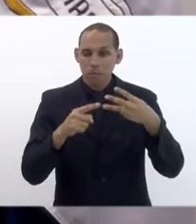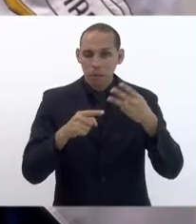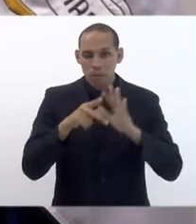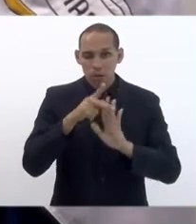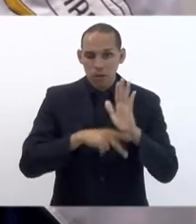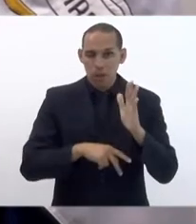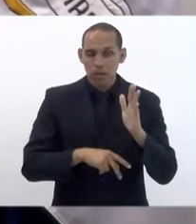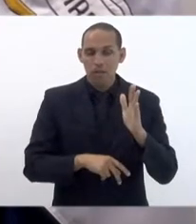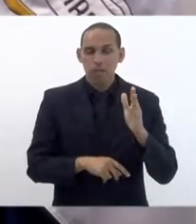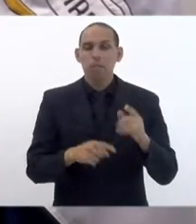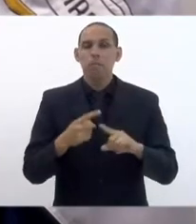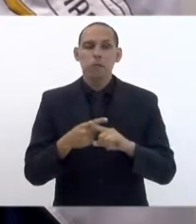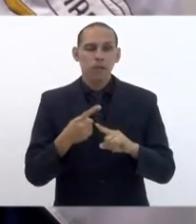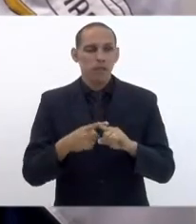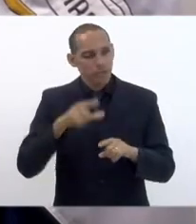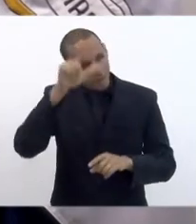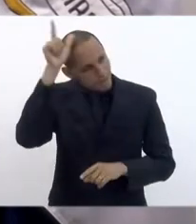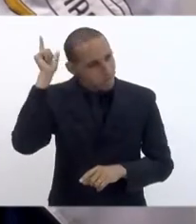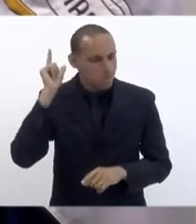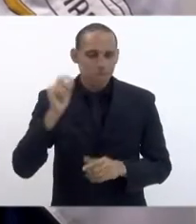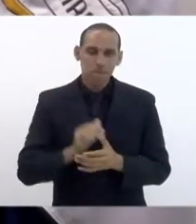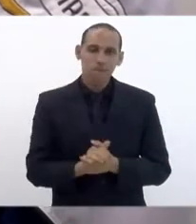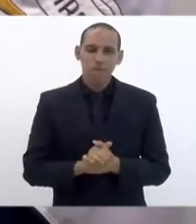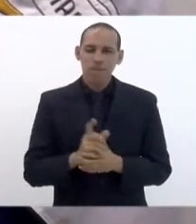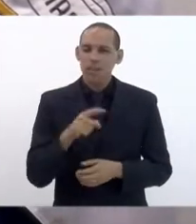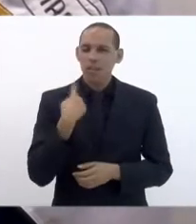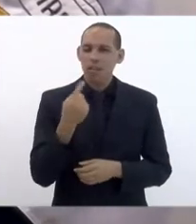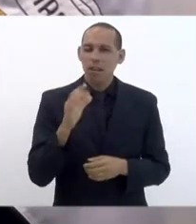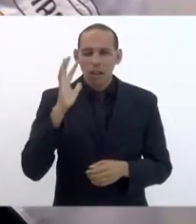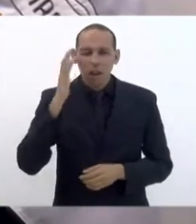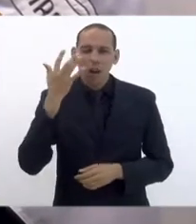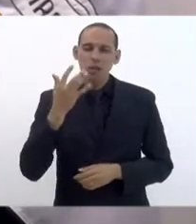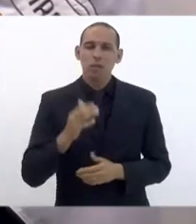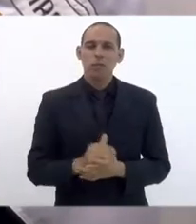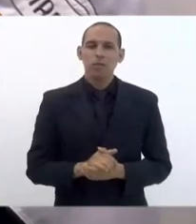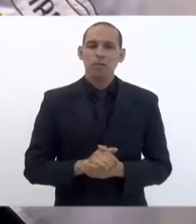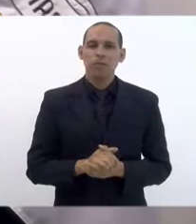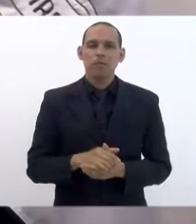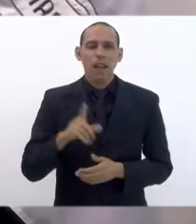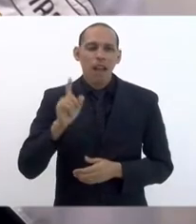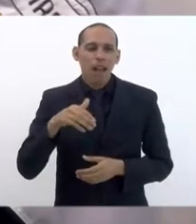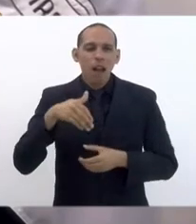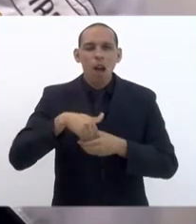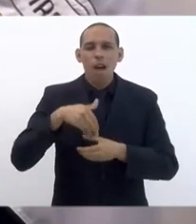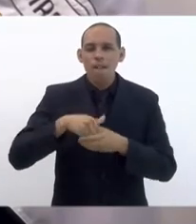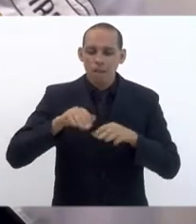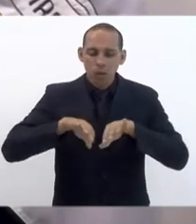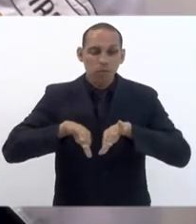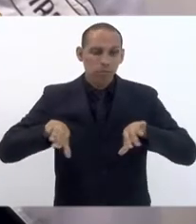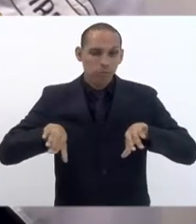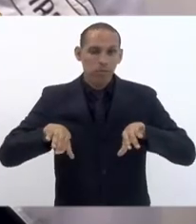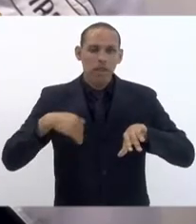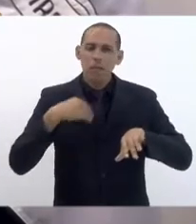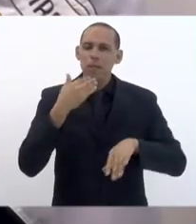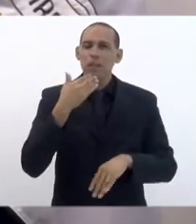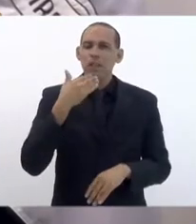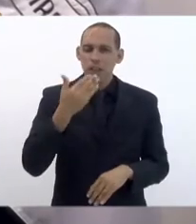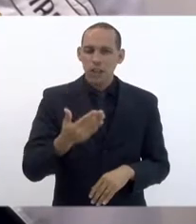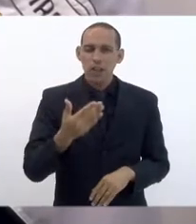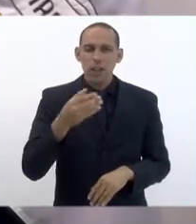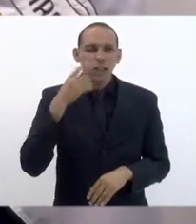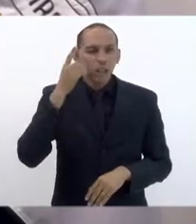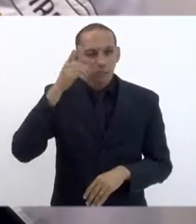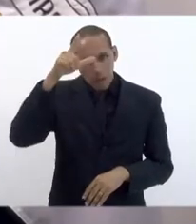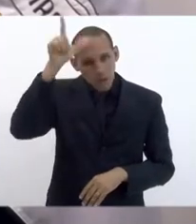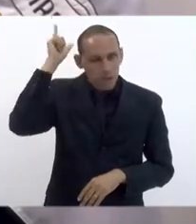Luiz, porque eles, só para que a gente resolvesse essa questão, porque há um voto em separado, quero até pedir aqui que o deputado Luiz Paulo deve